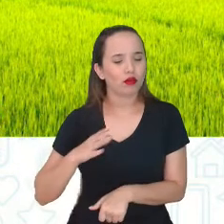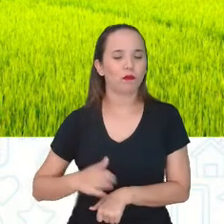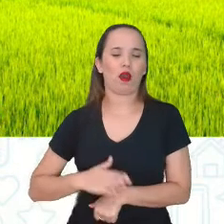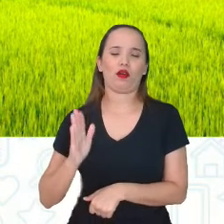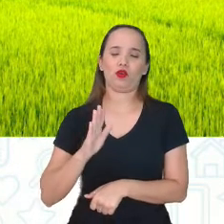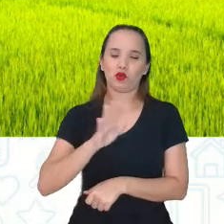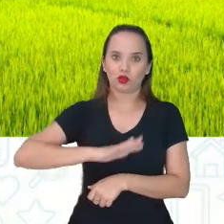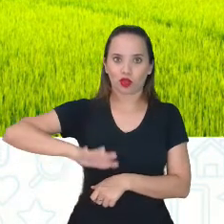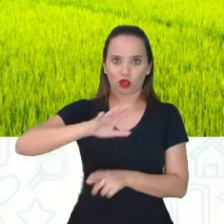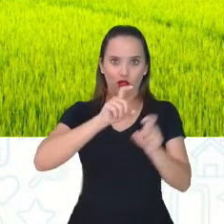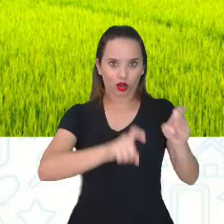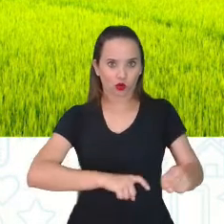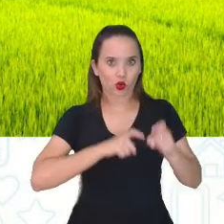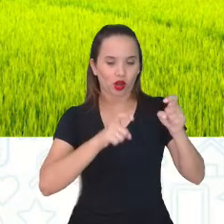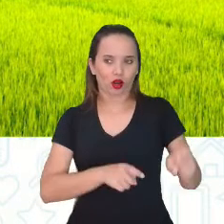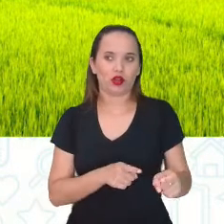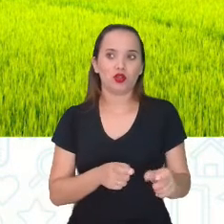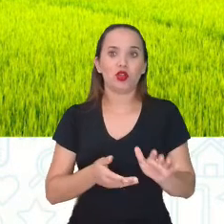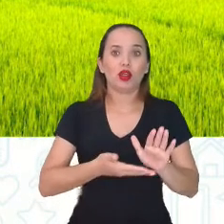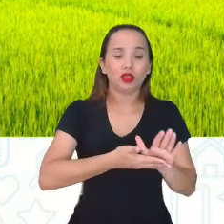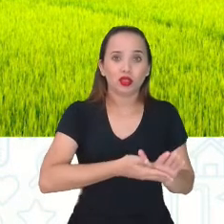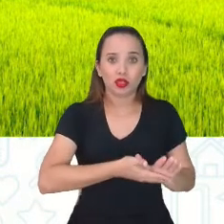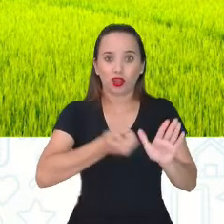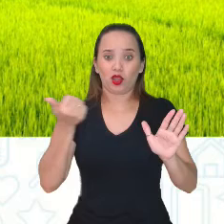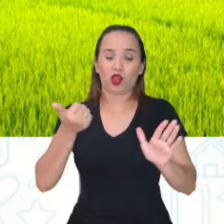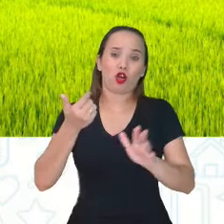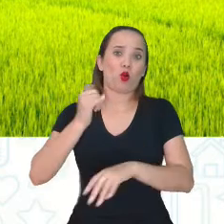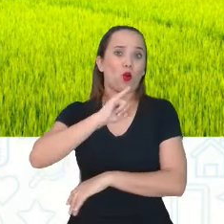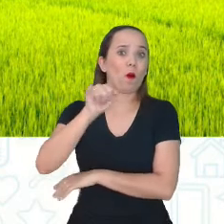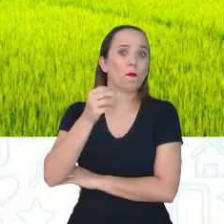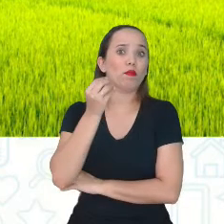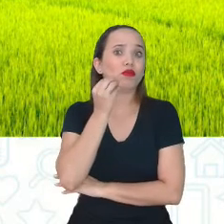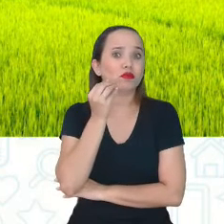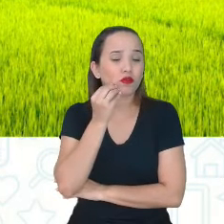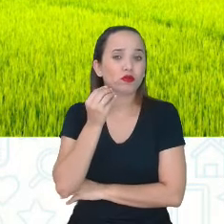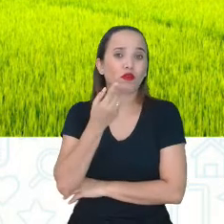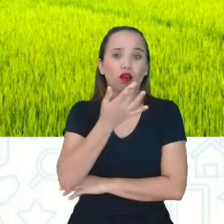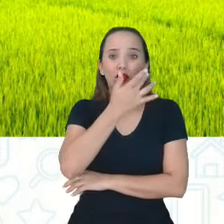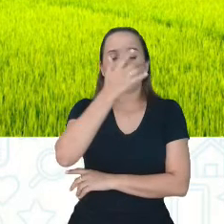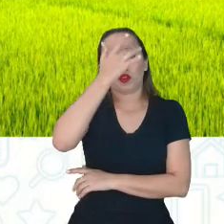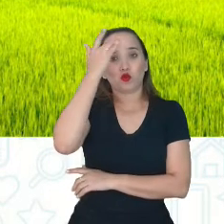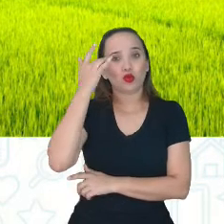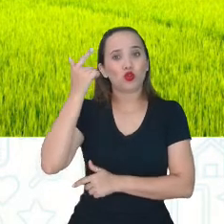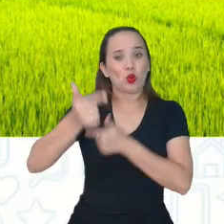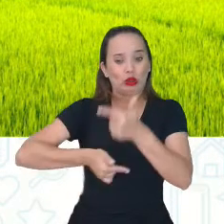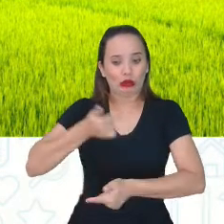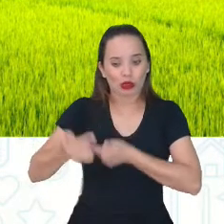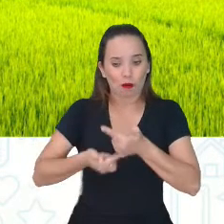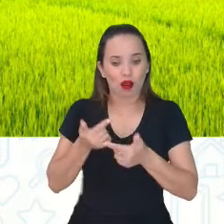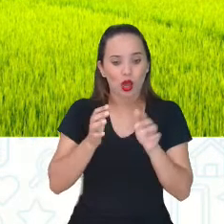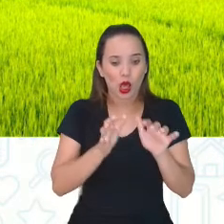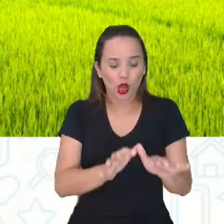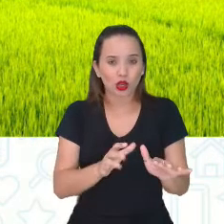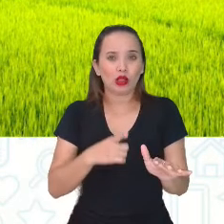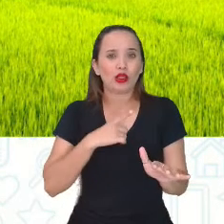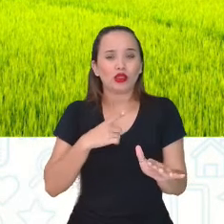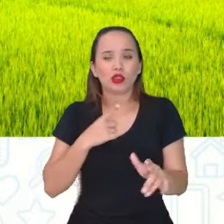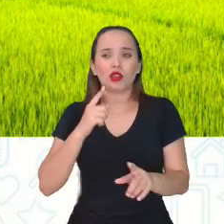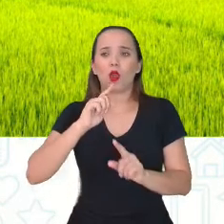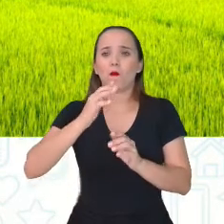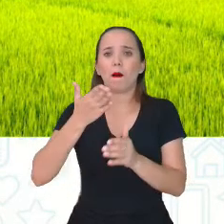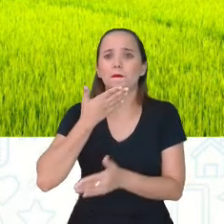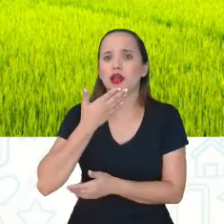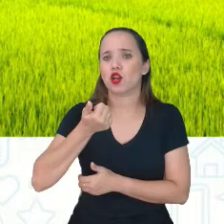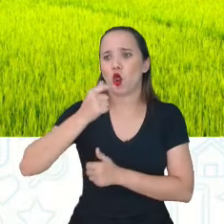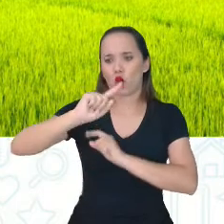né, tirou a oportunidade ali daquele pequeno agricultor de ter, né, uma reforma agrária, como